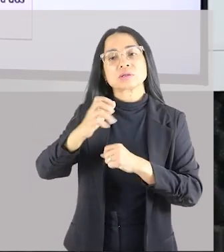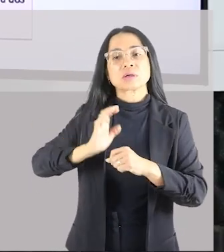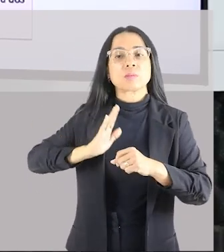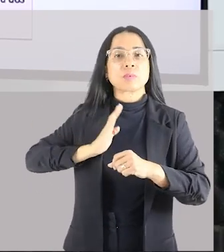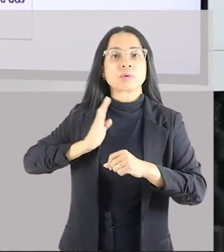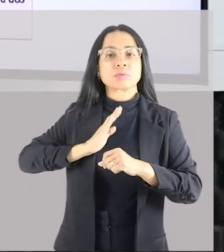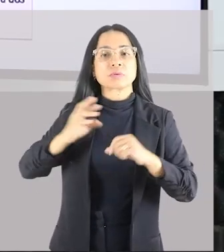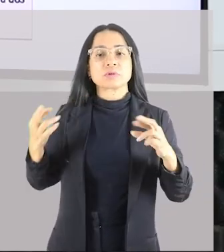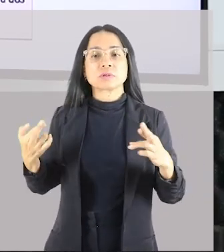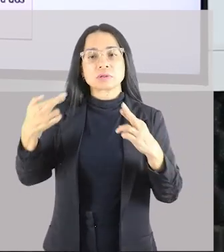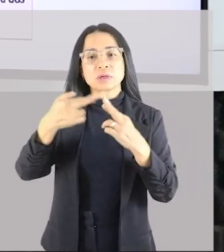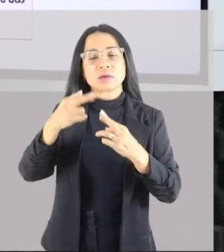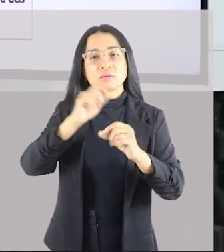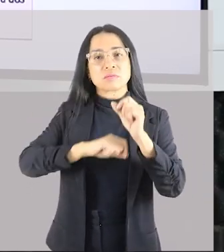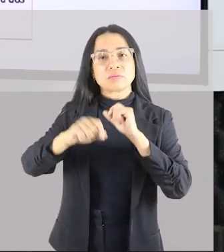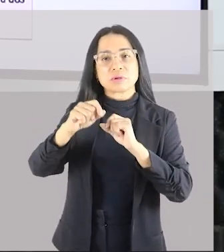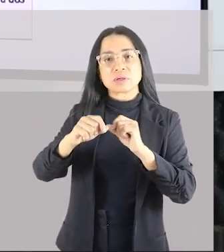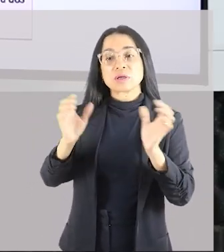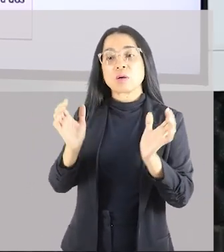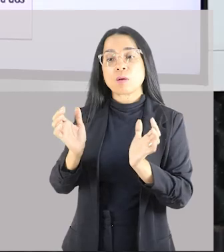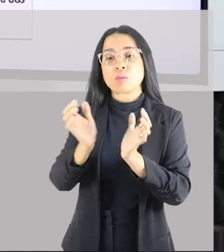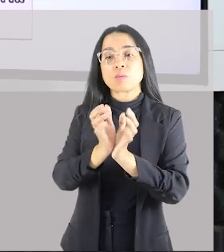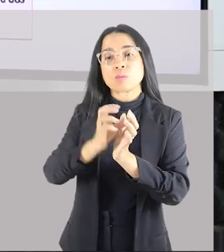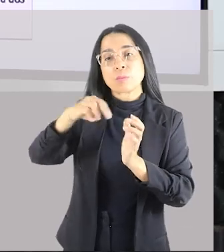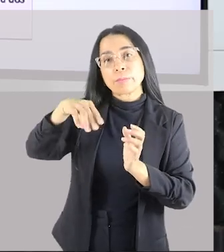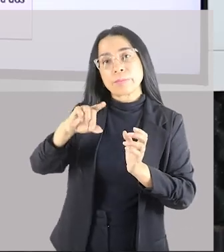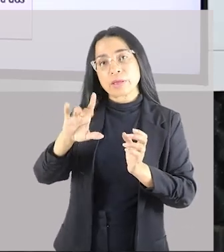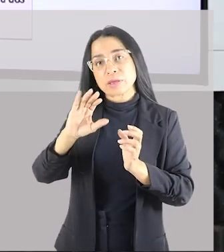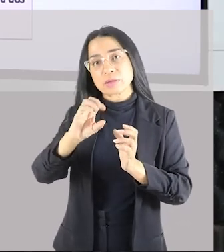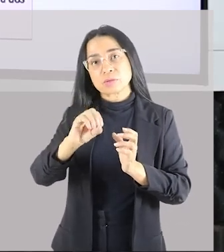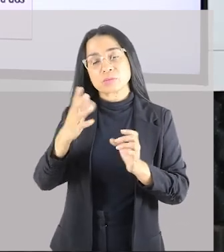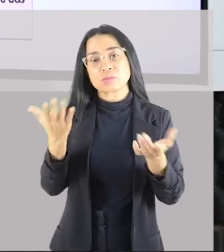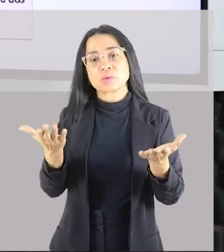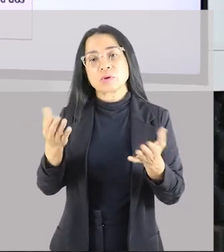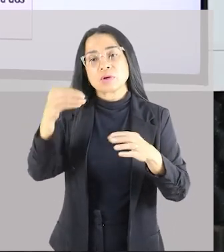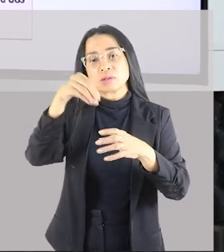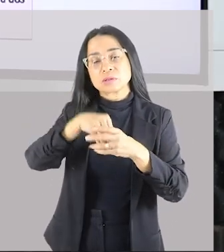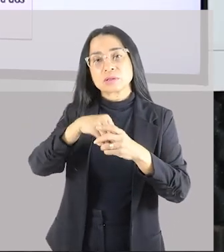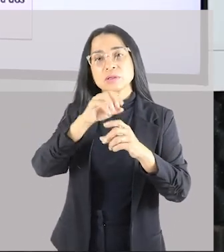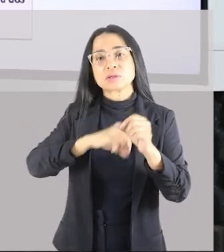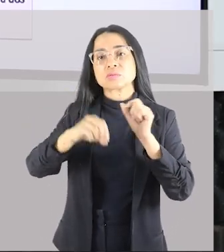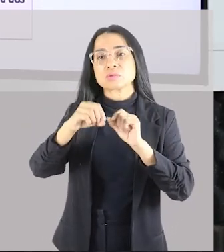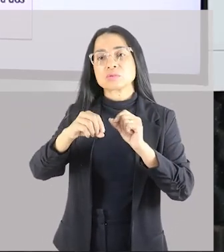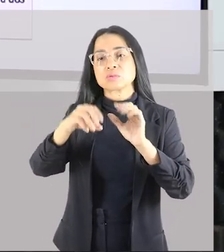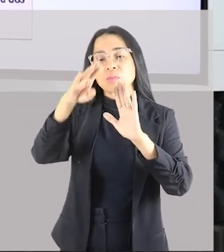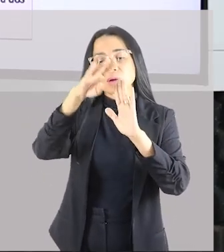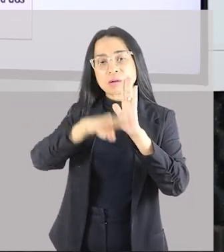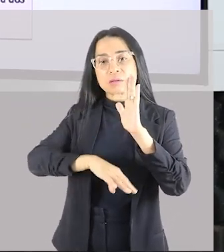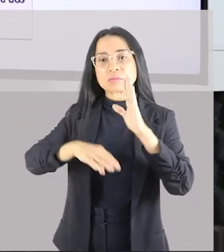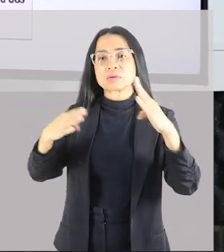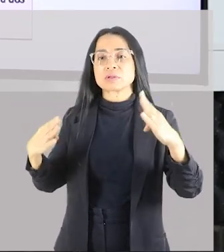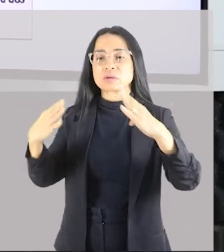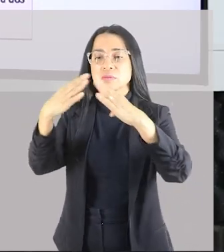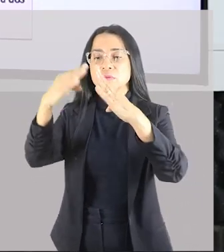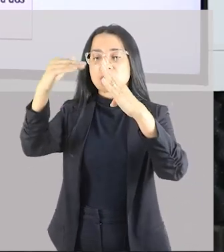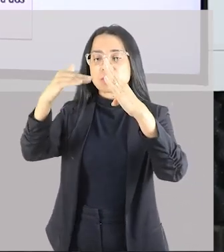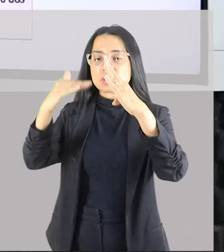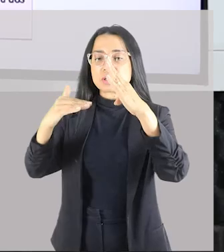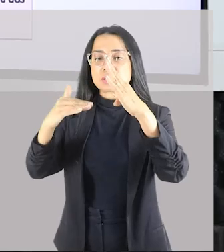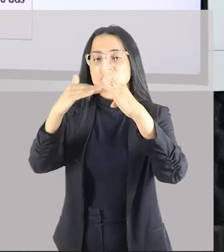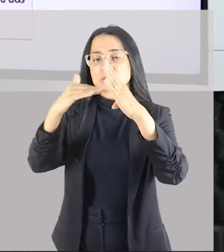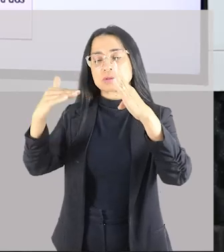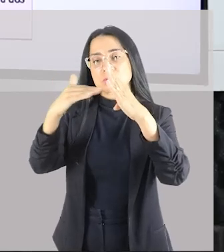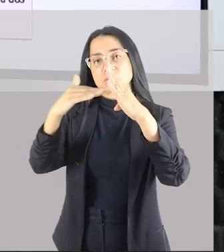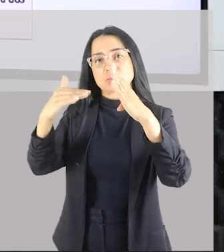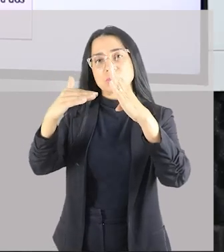refere à classe média, ou seja, a classe mediana. Dentro de uma classificação da pirâmide, ela está